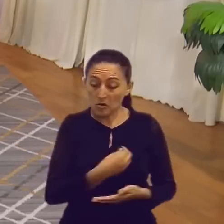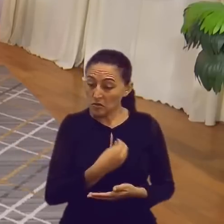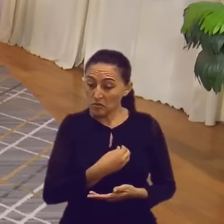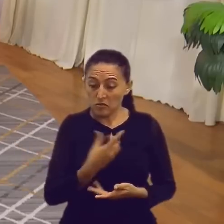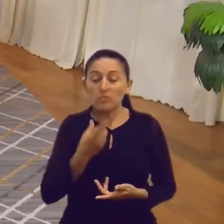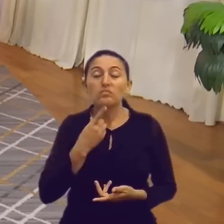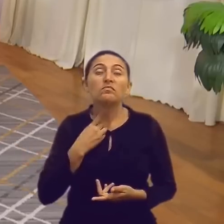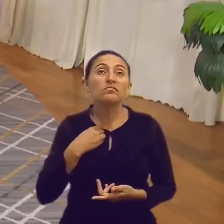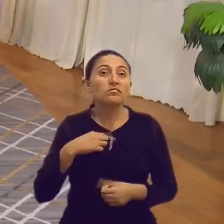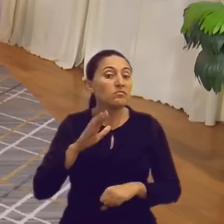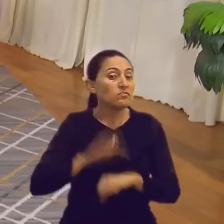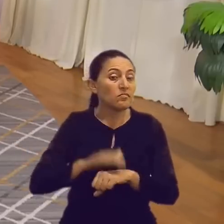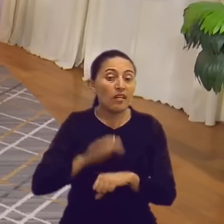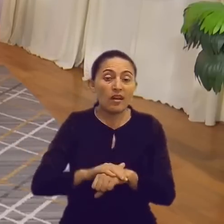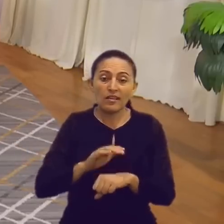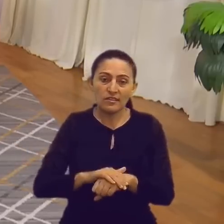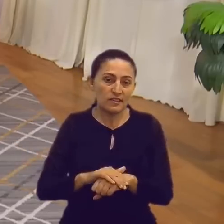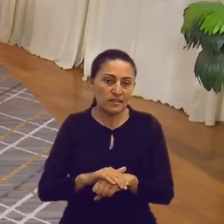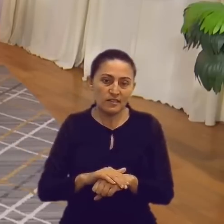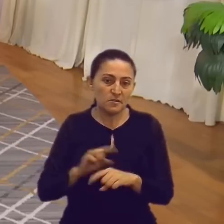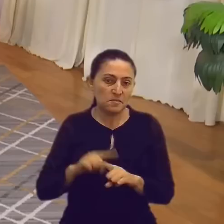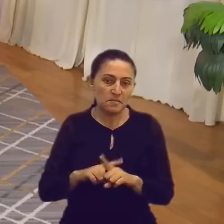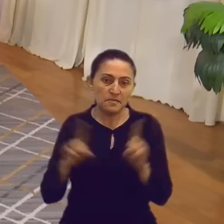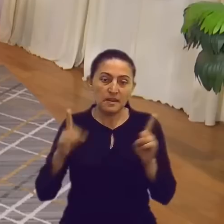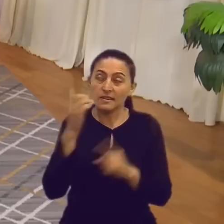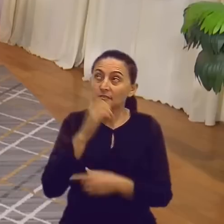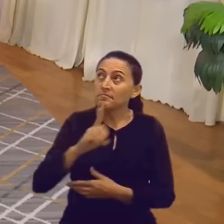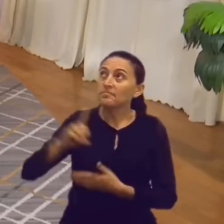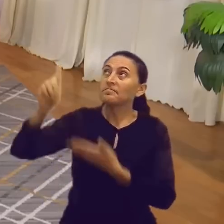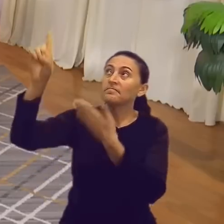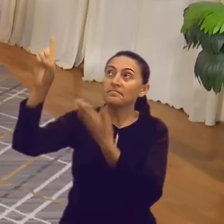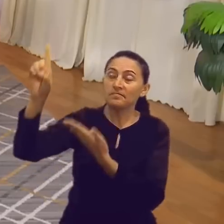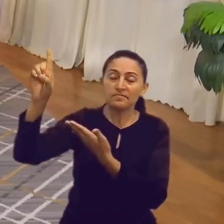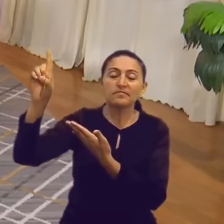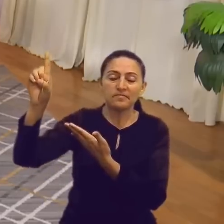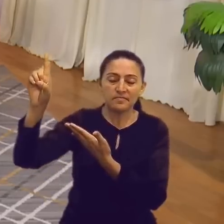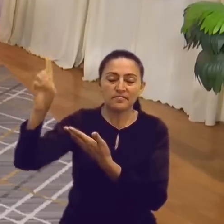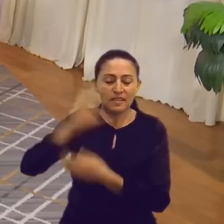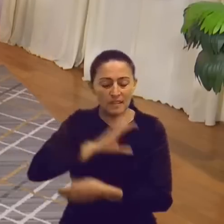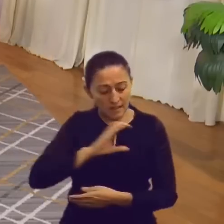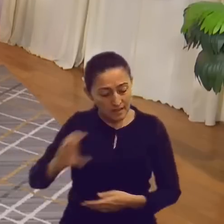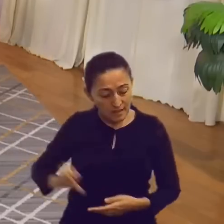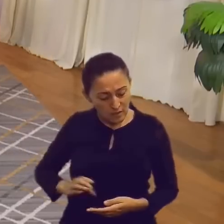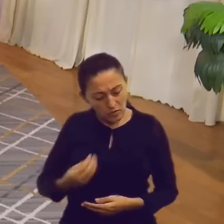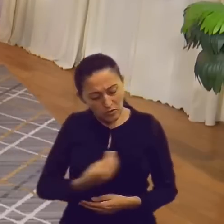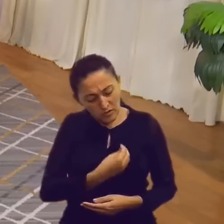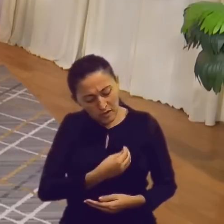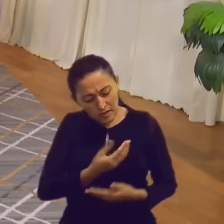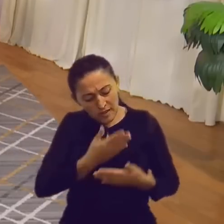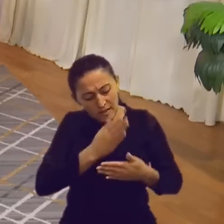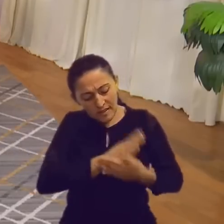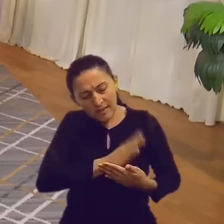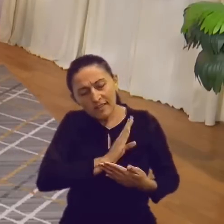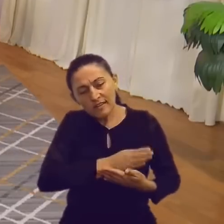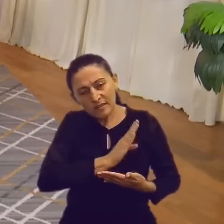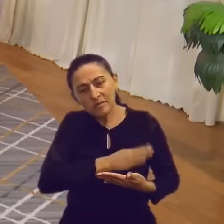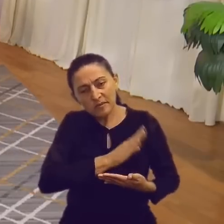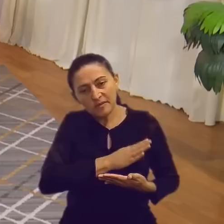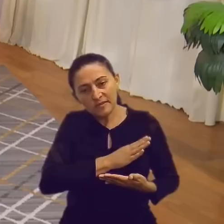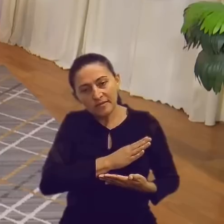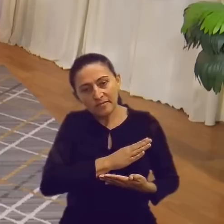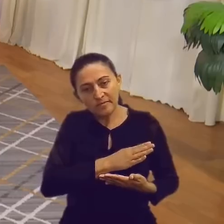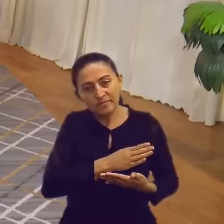própria personalidade, mas eu agora permito que Cristo viva no meu coração.